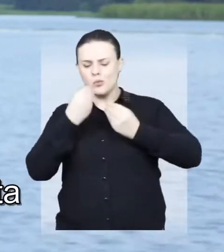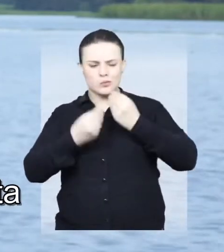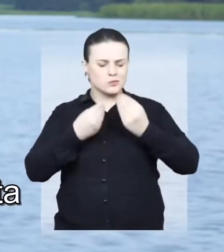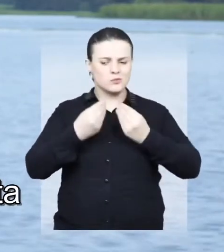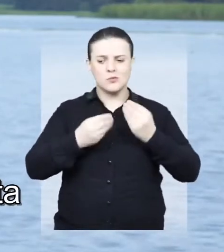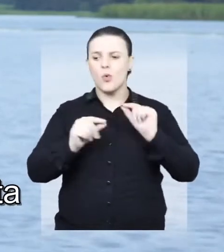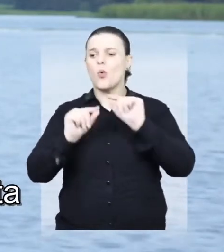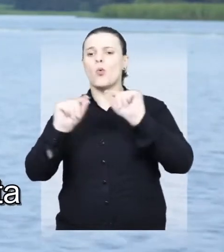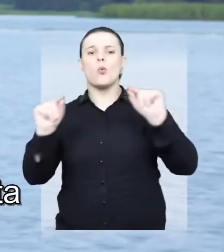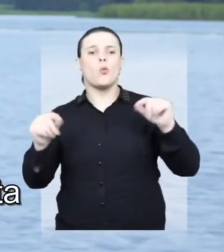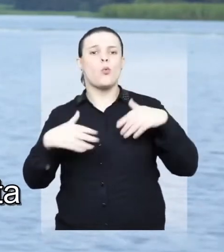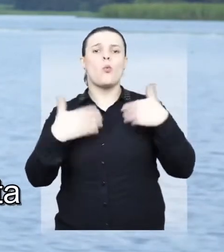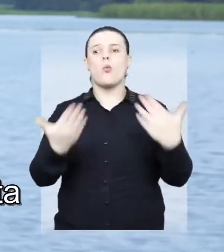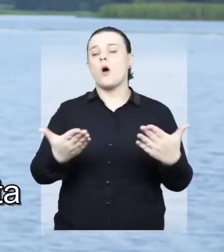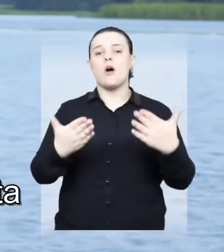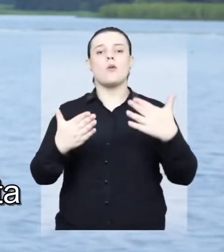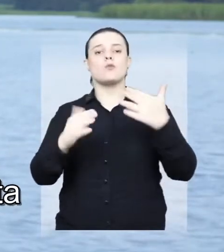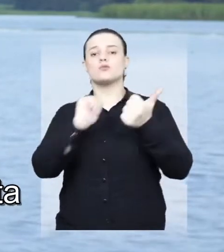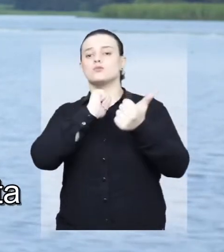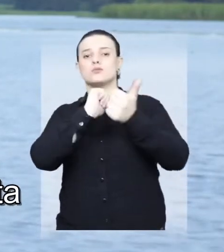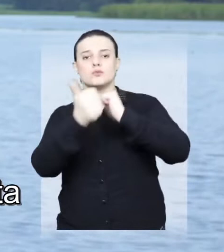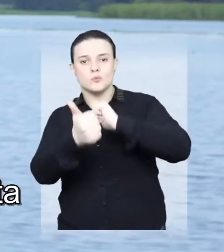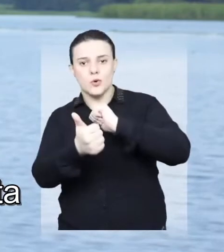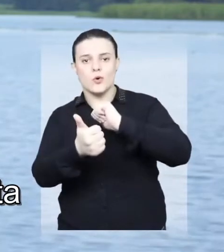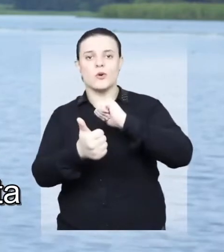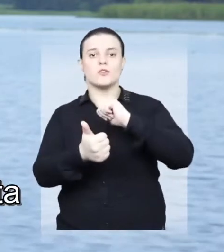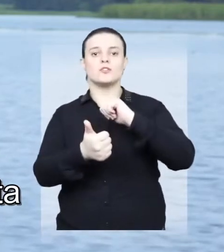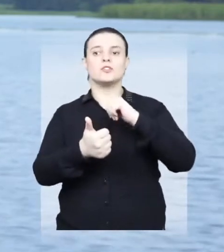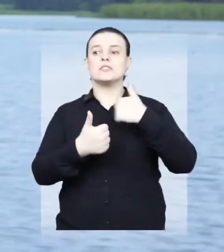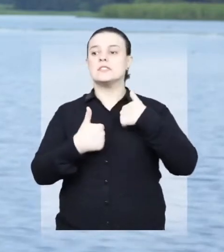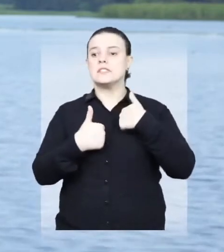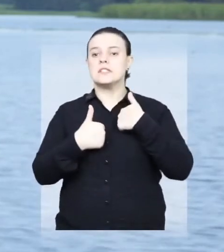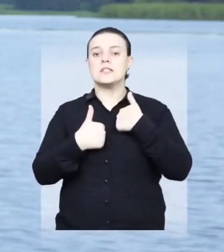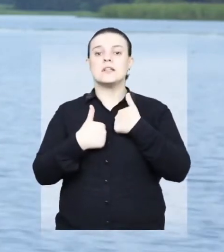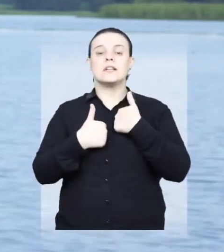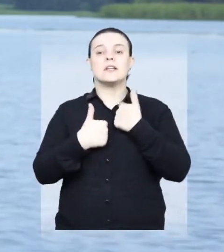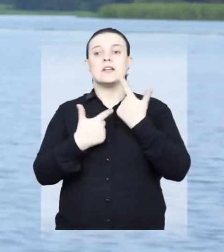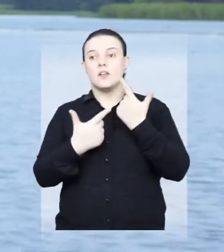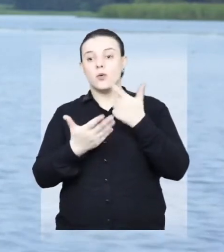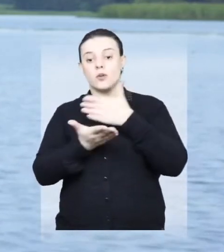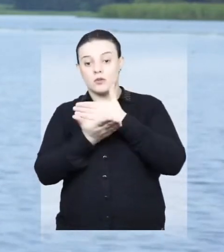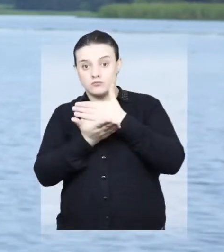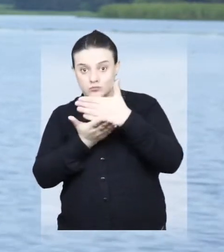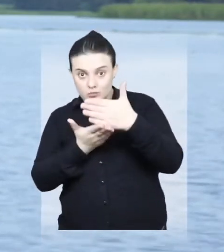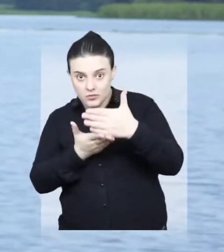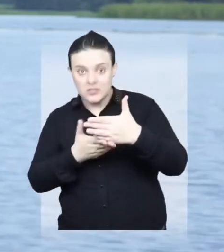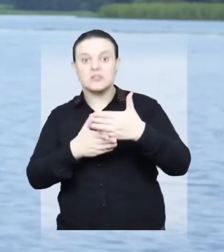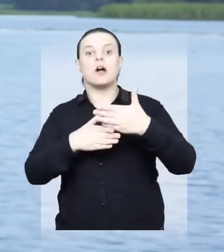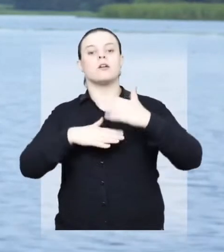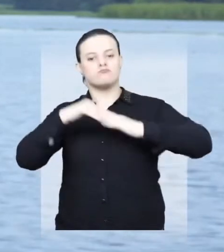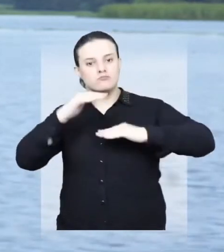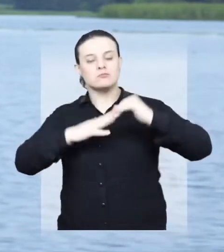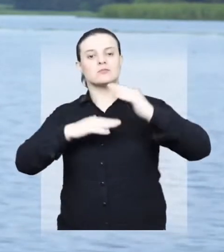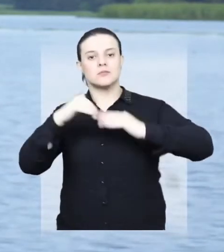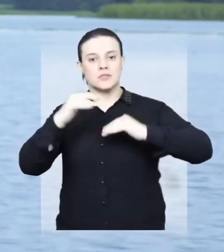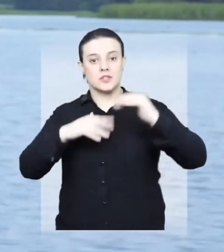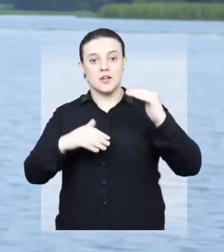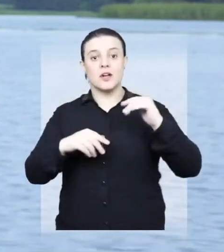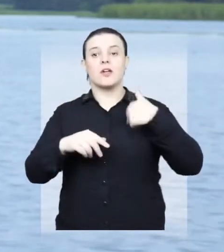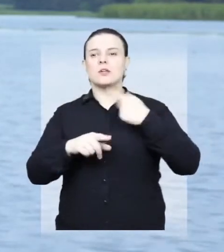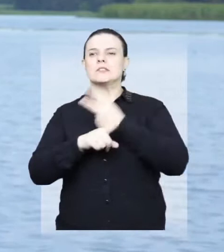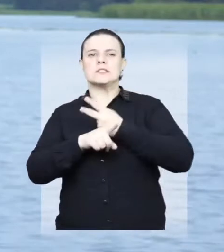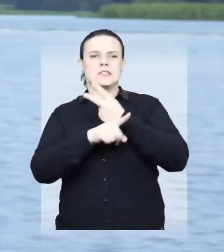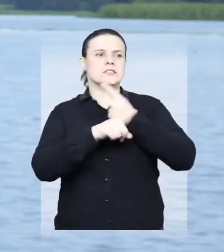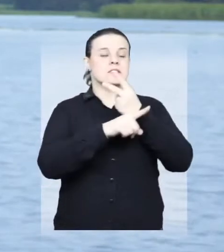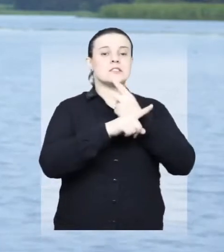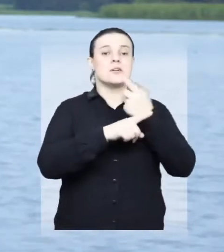qual esporte eu passaria a fazer. Na verdade, foi uma